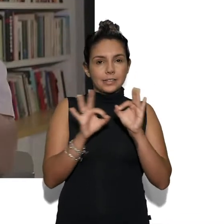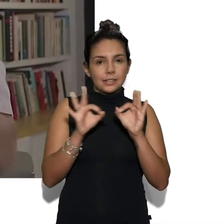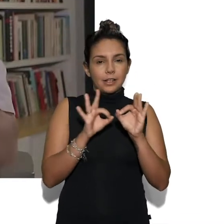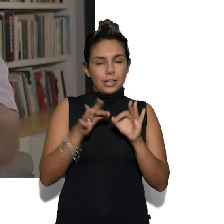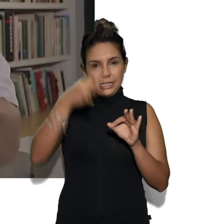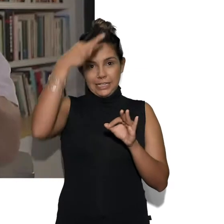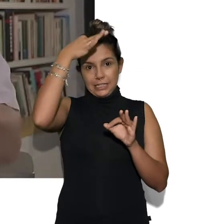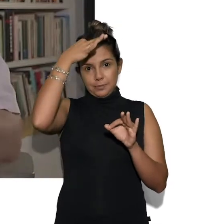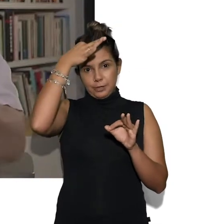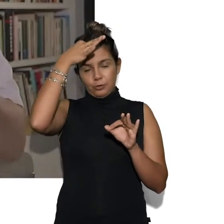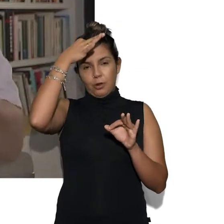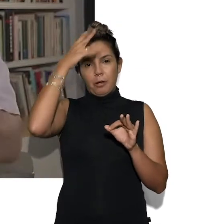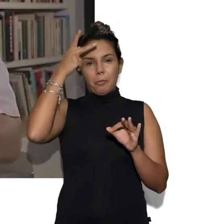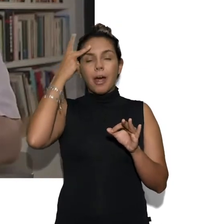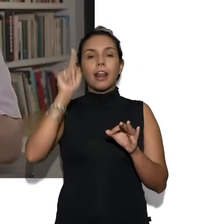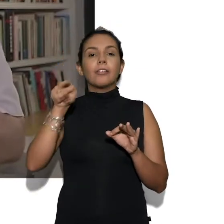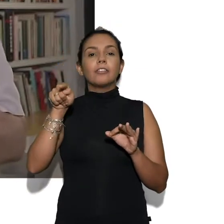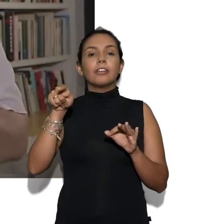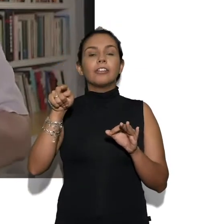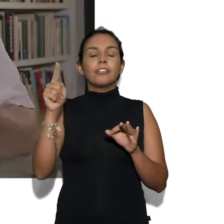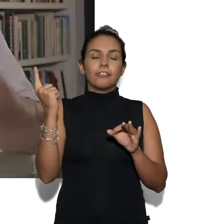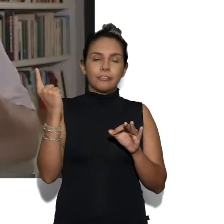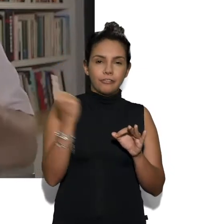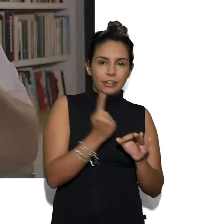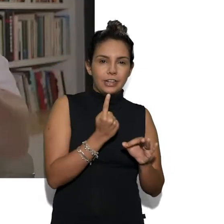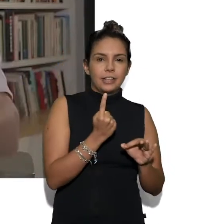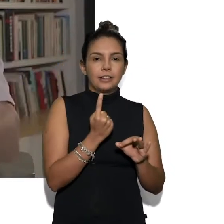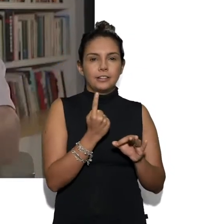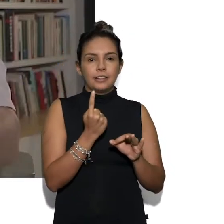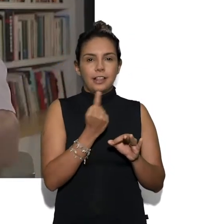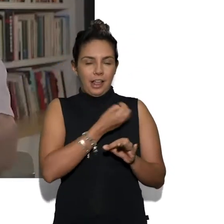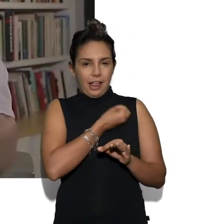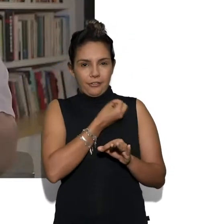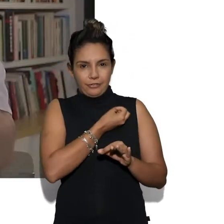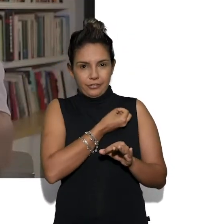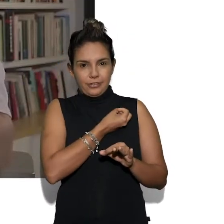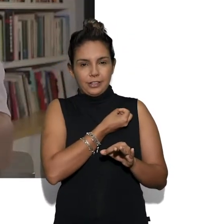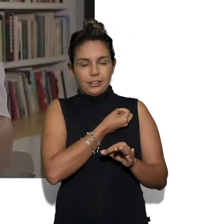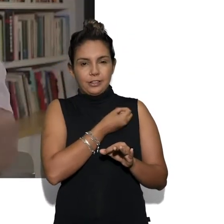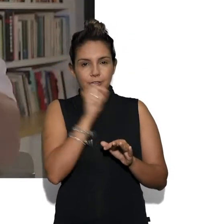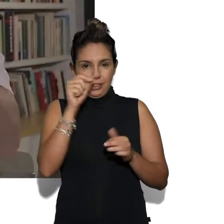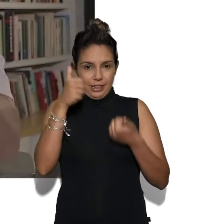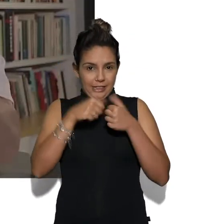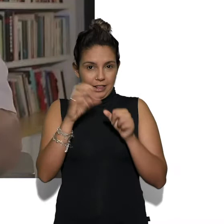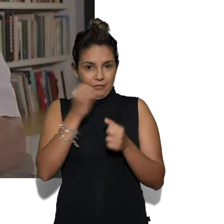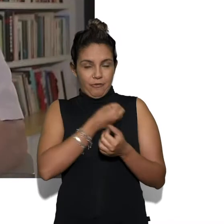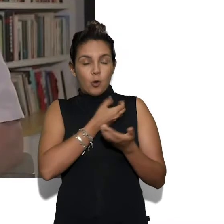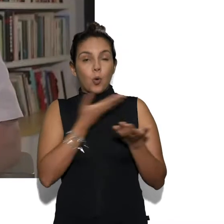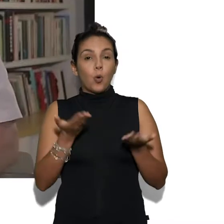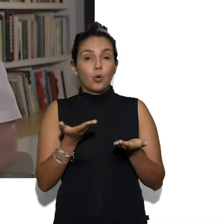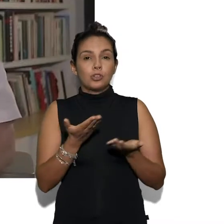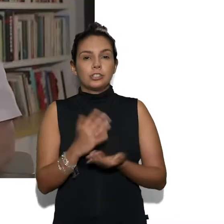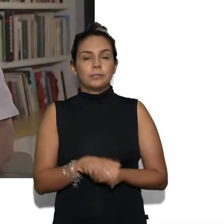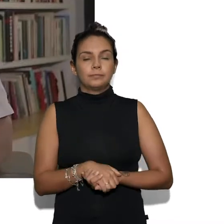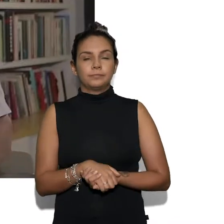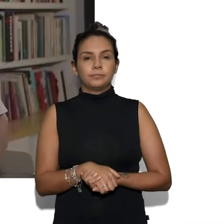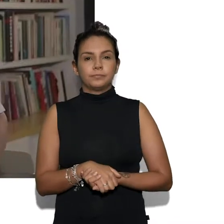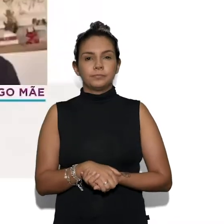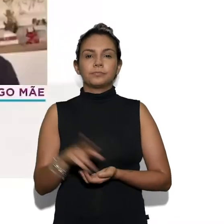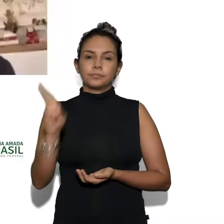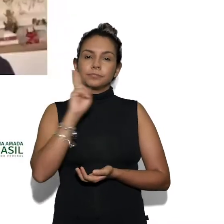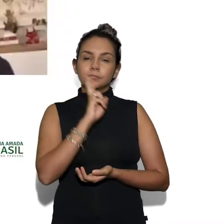uma preparação espiritual para o que você viria a viver e o que está vivendo